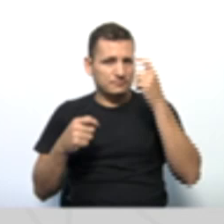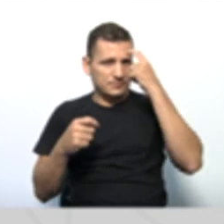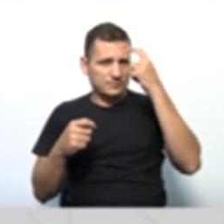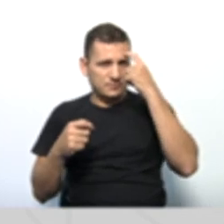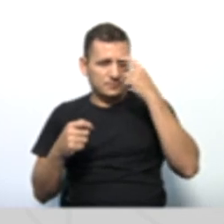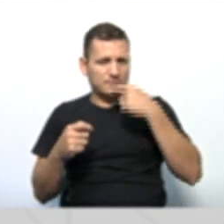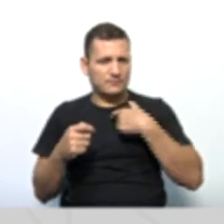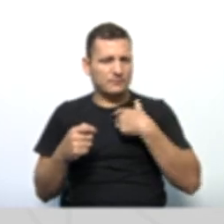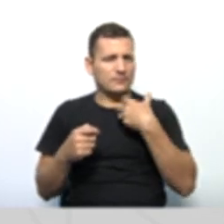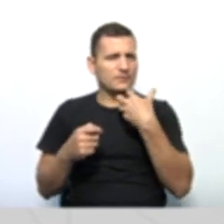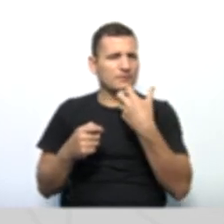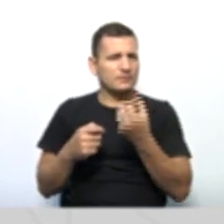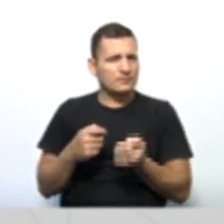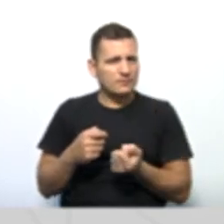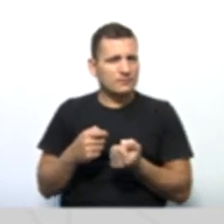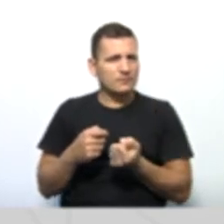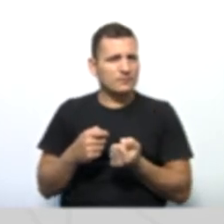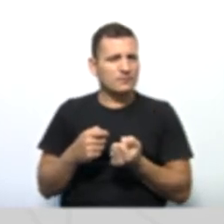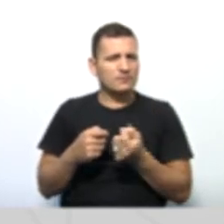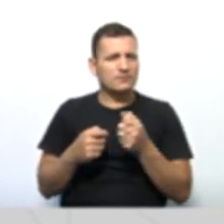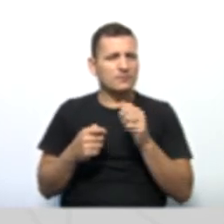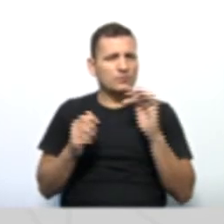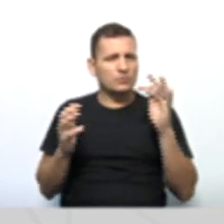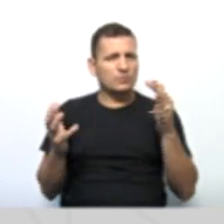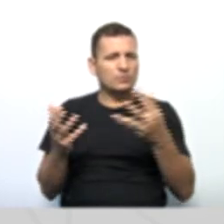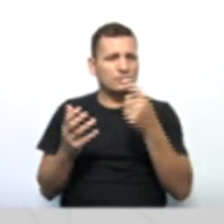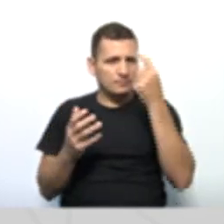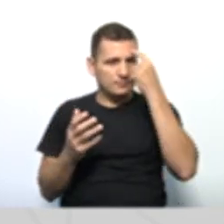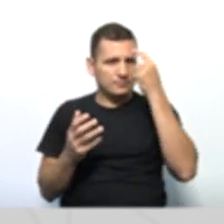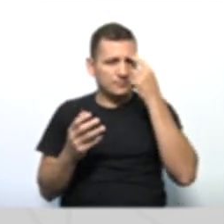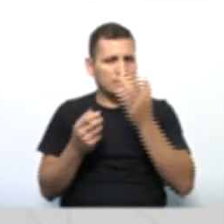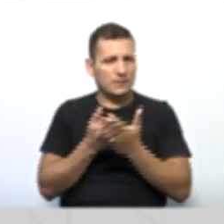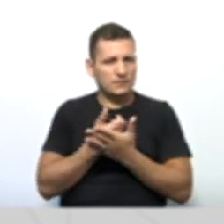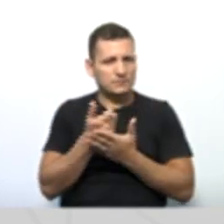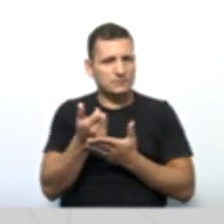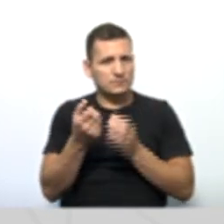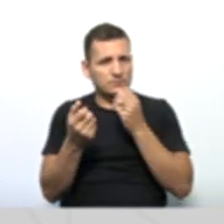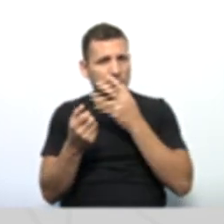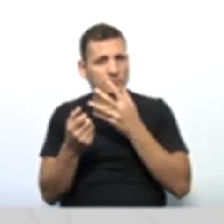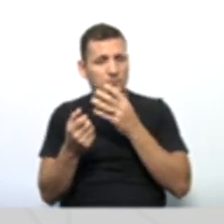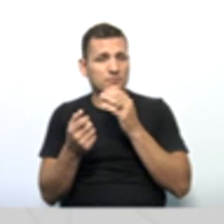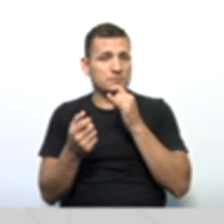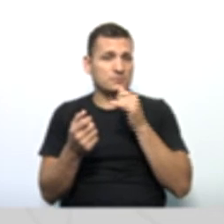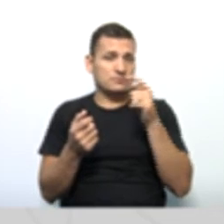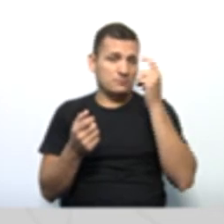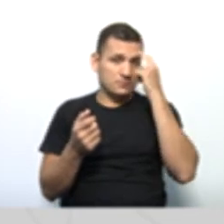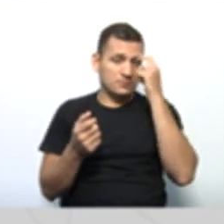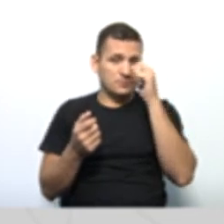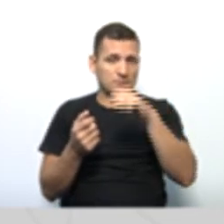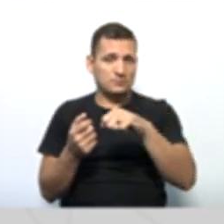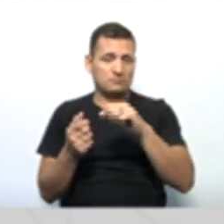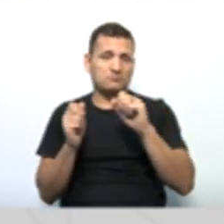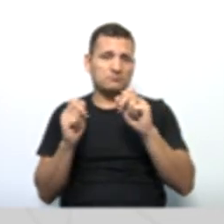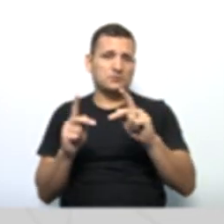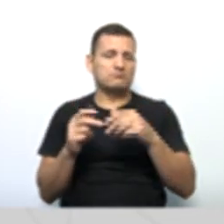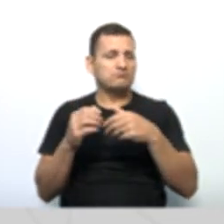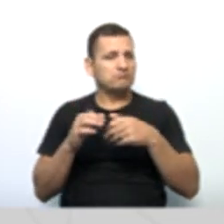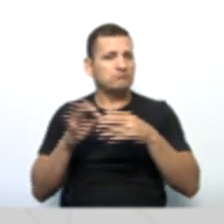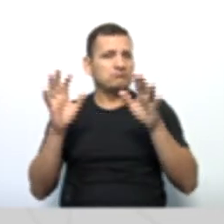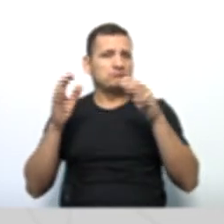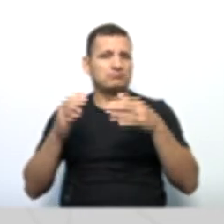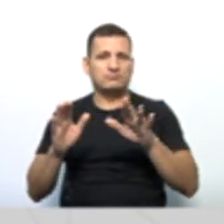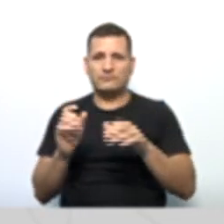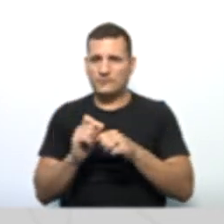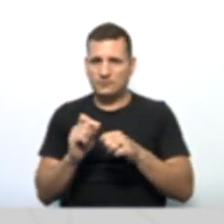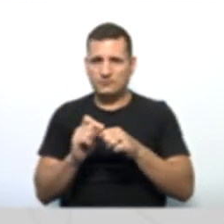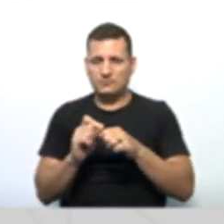aceitaria que todo mundo pudesse considerar essa ação boa? Se você considerar que sim, beleza, pode fazer. Agora, se você